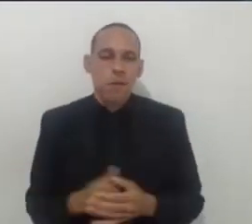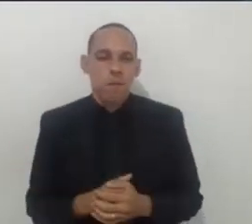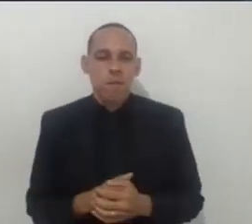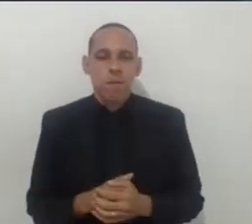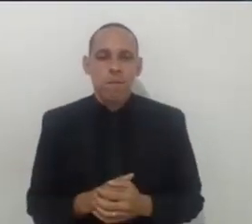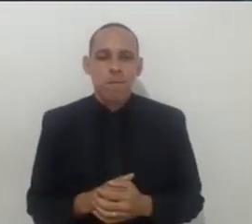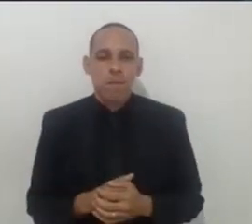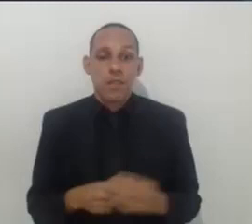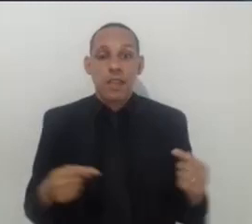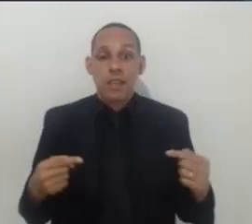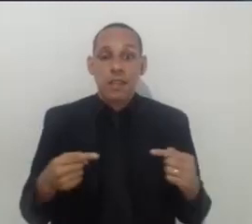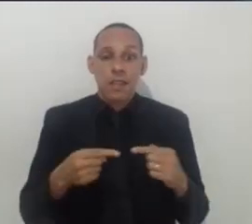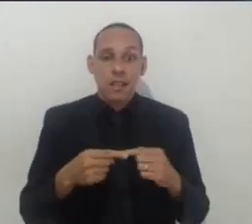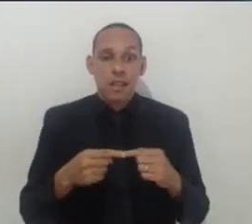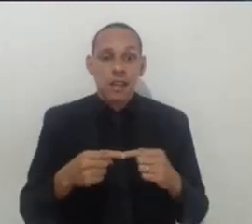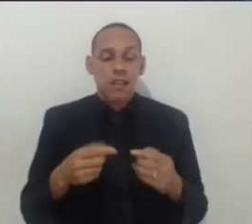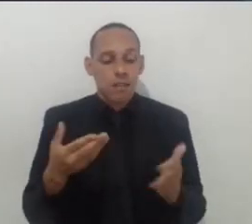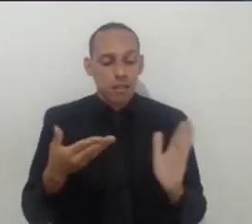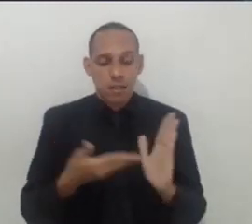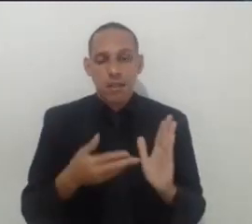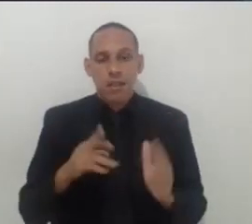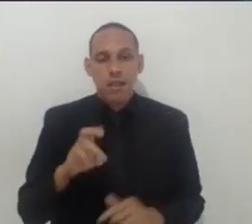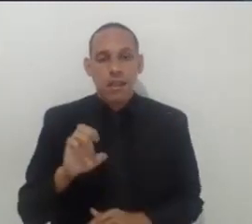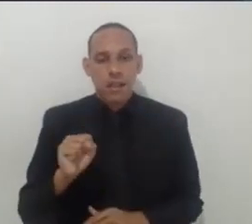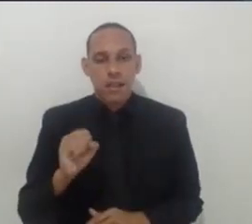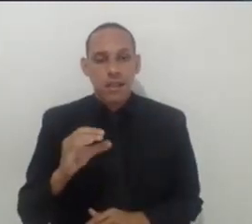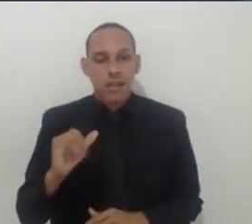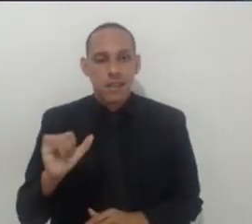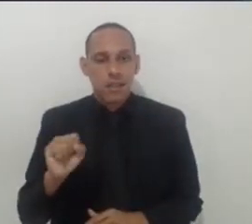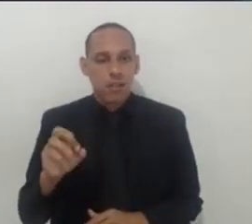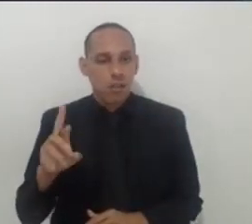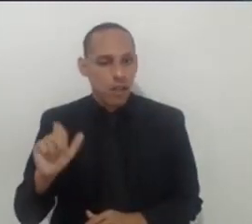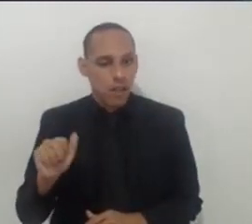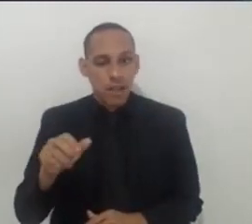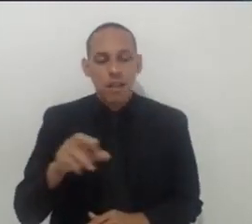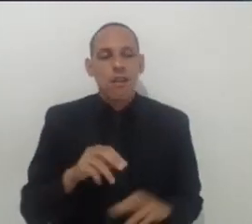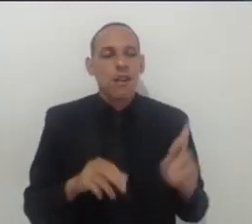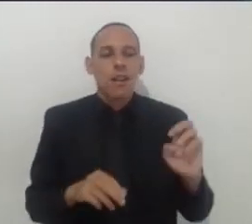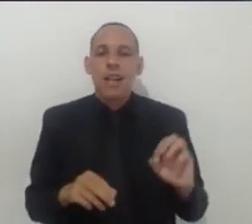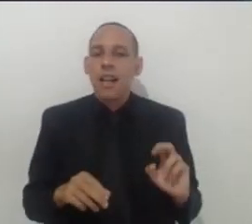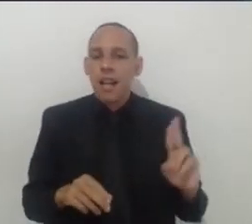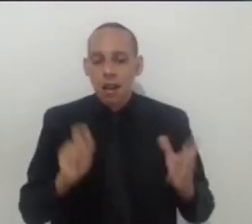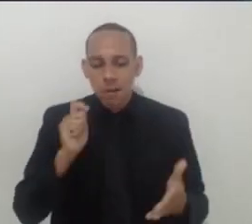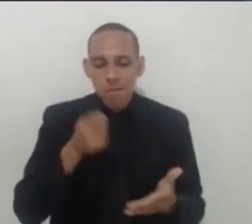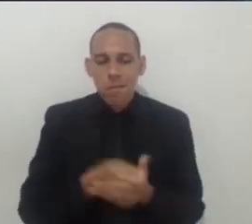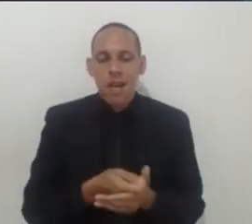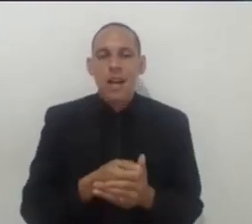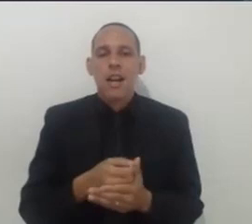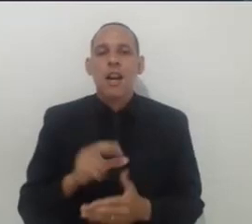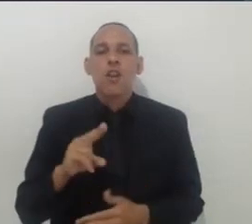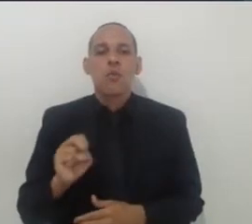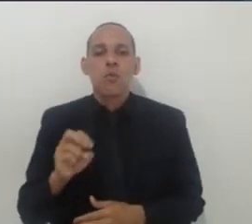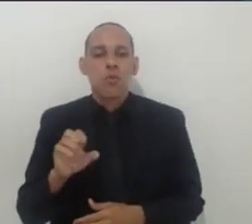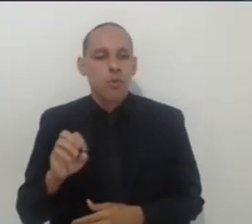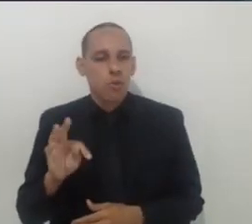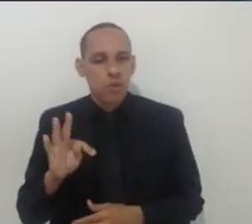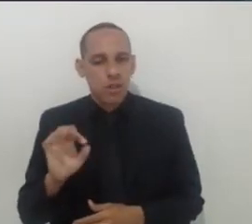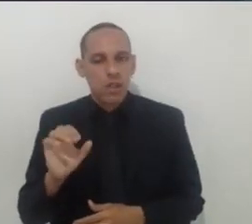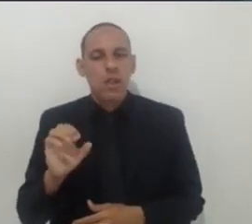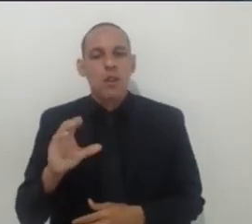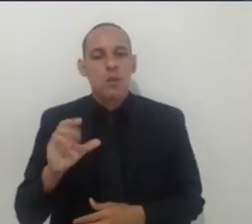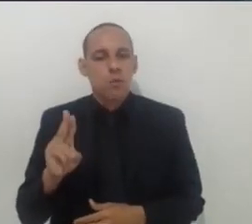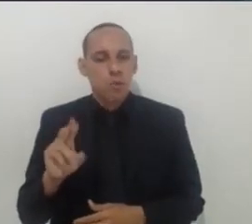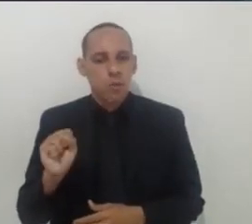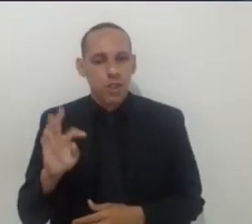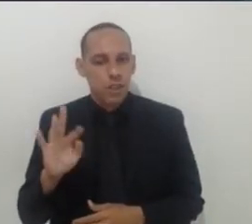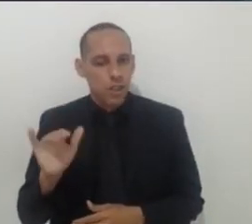à presente rescisória, condeno o réu ao pagamento das custas processuais e de honorários advocatícios